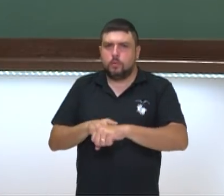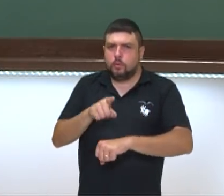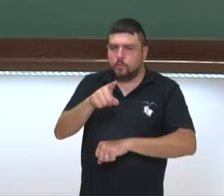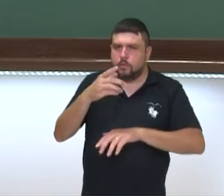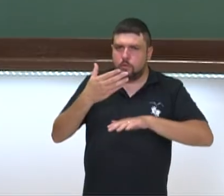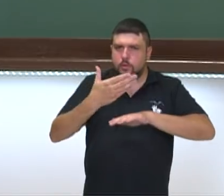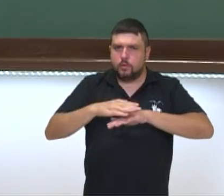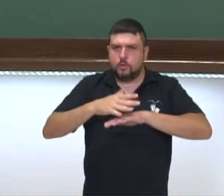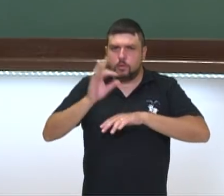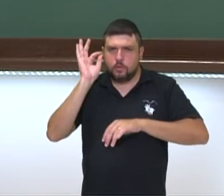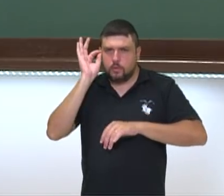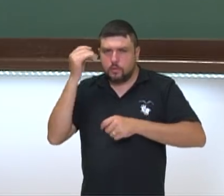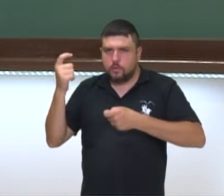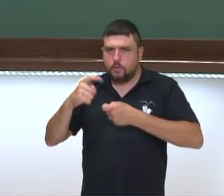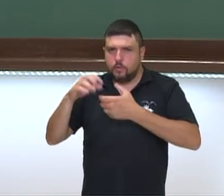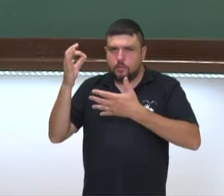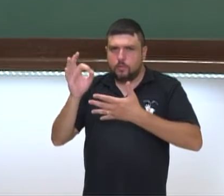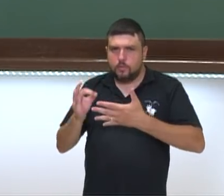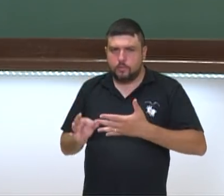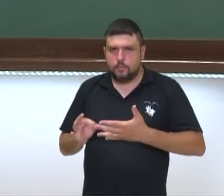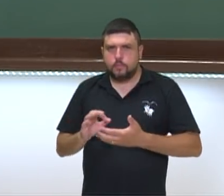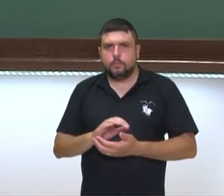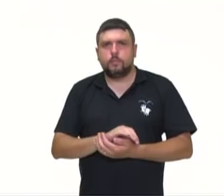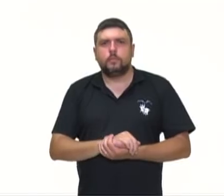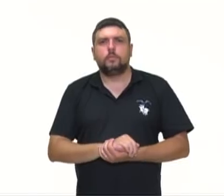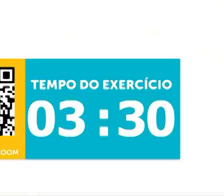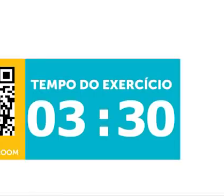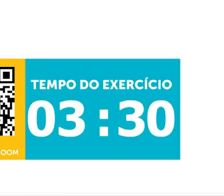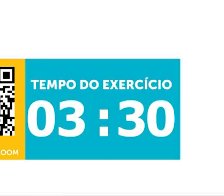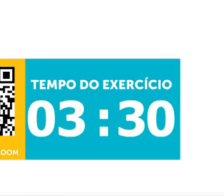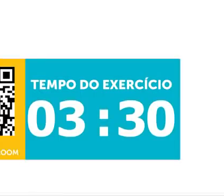vocês resolverem e a gente volta para conferir o resultado.